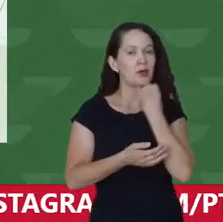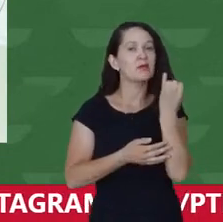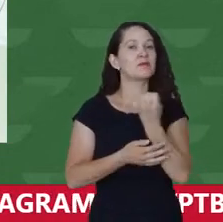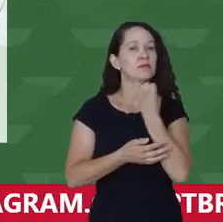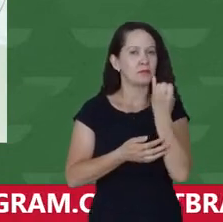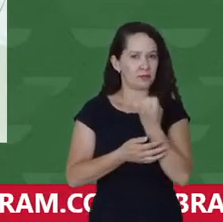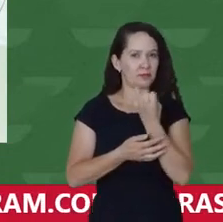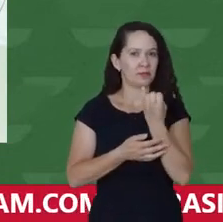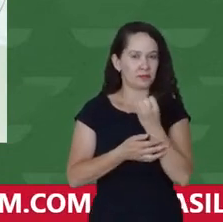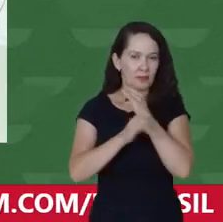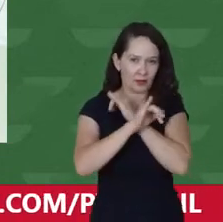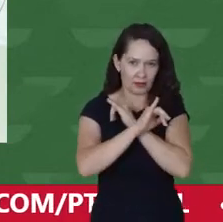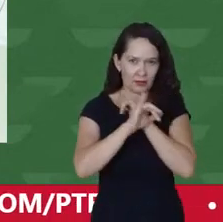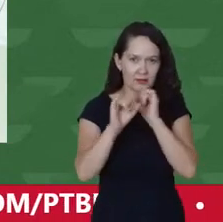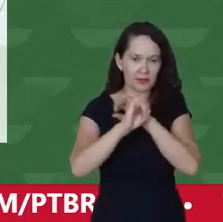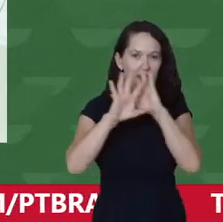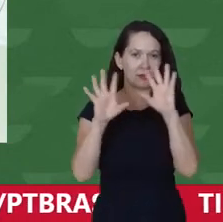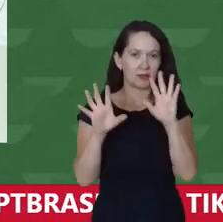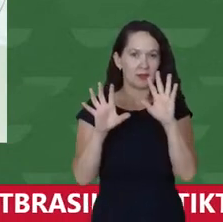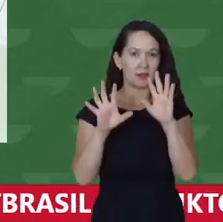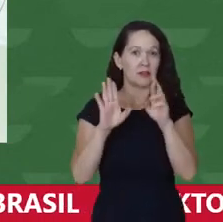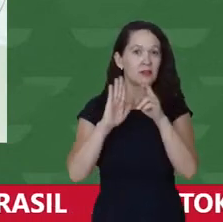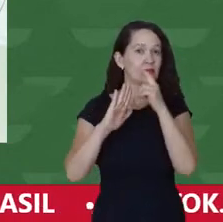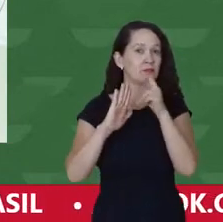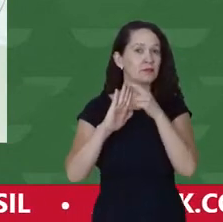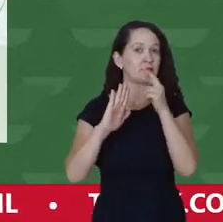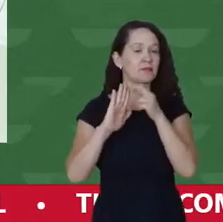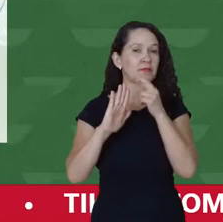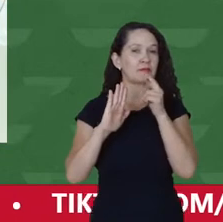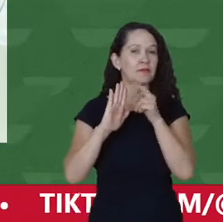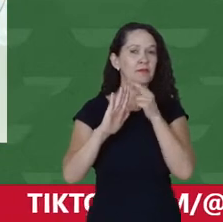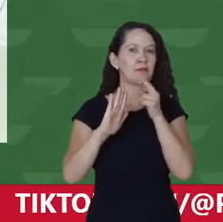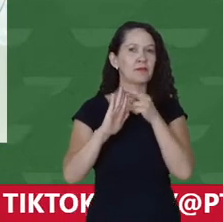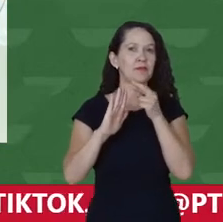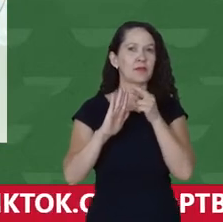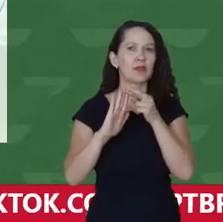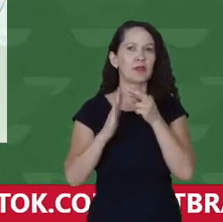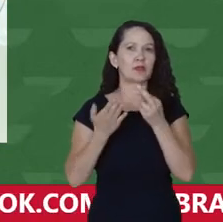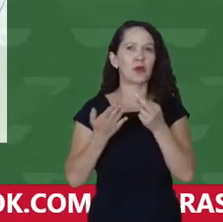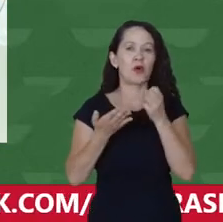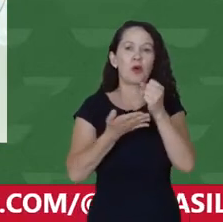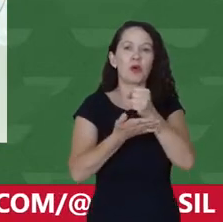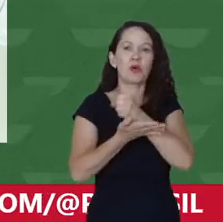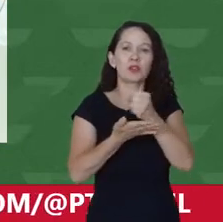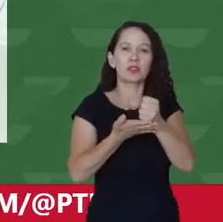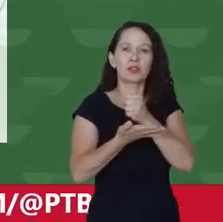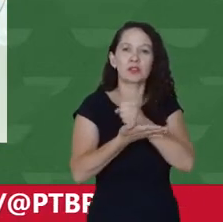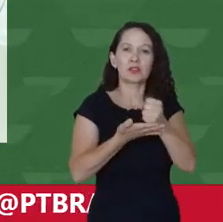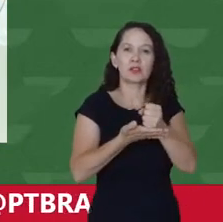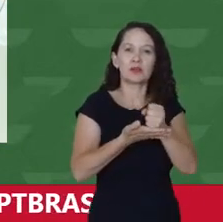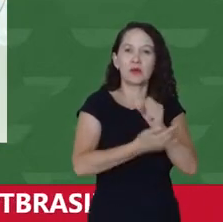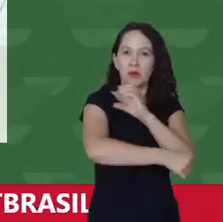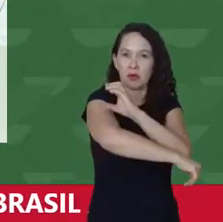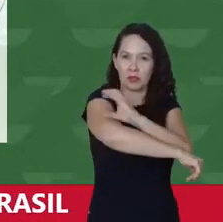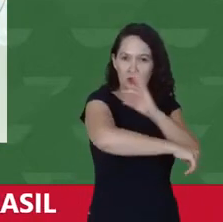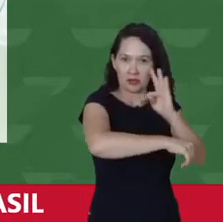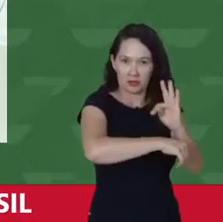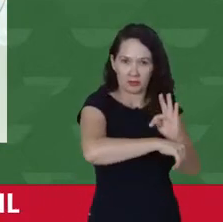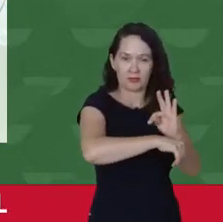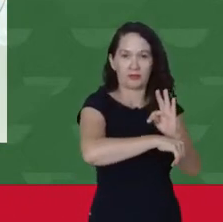importante ressaltar que o relator expandiu a contratação temporária.